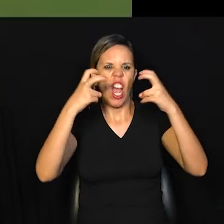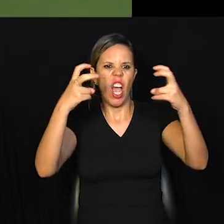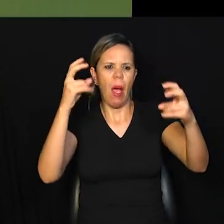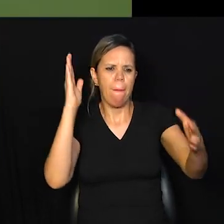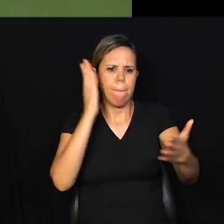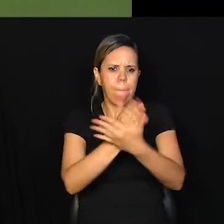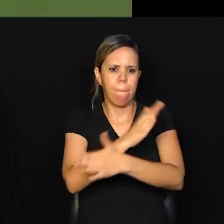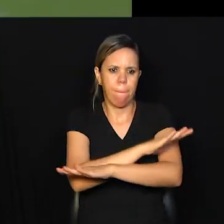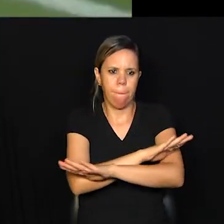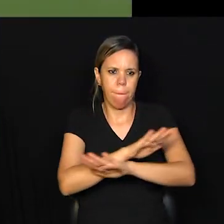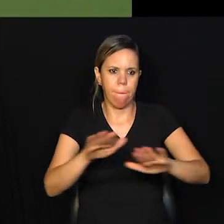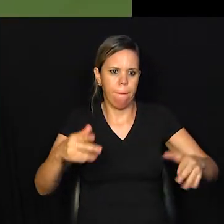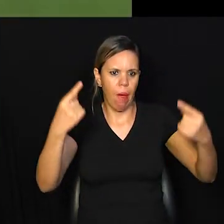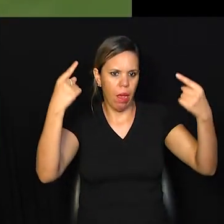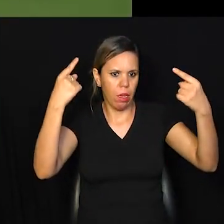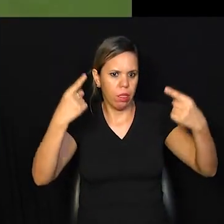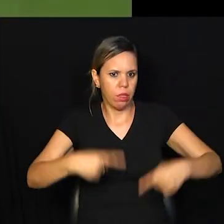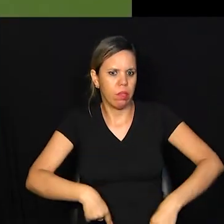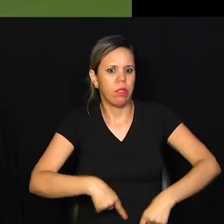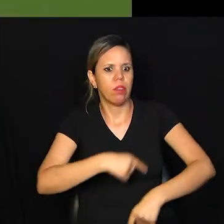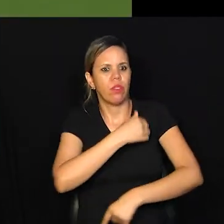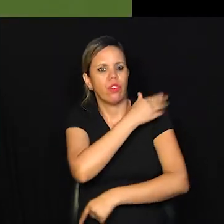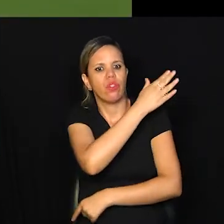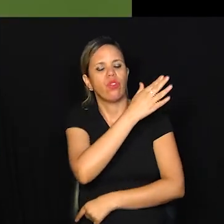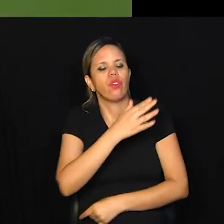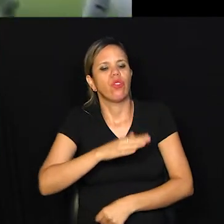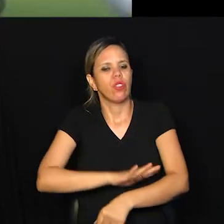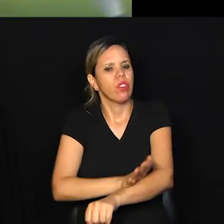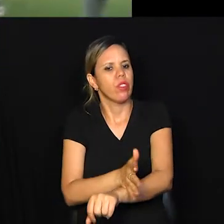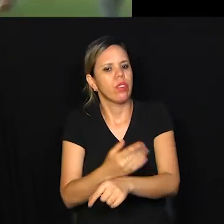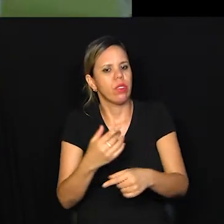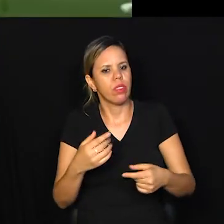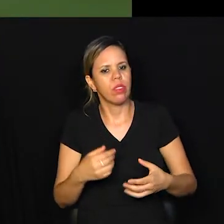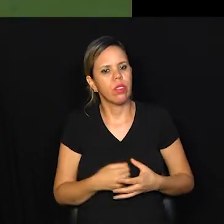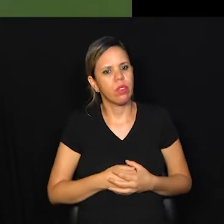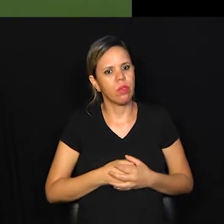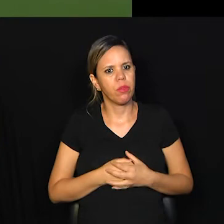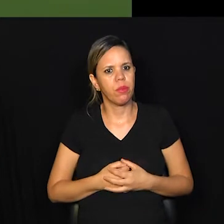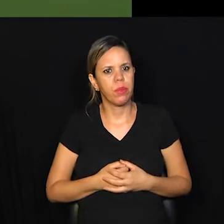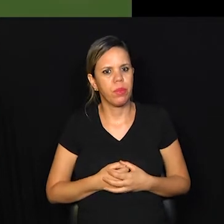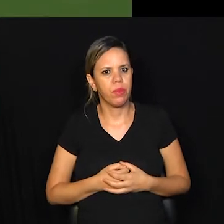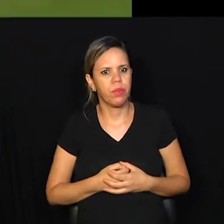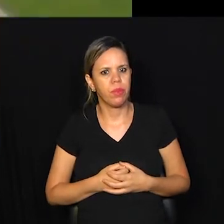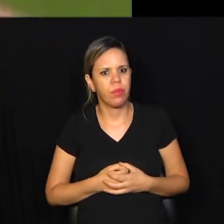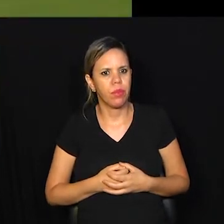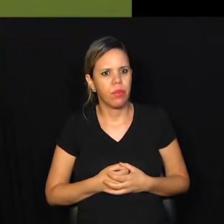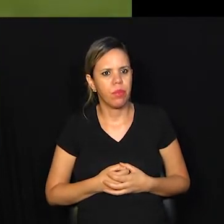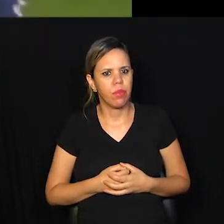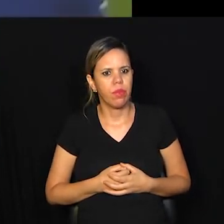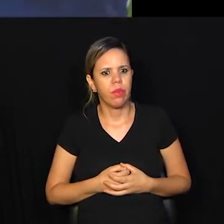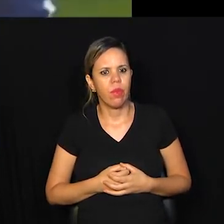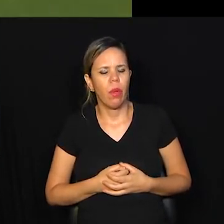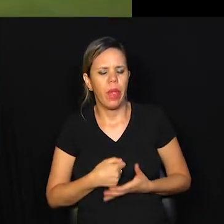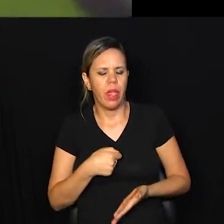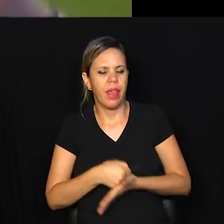pare! Combater esse racismo é